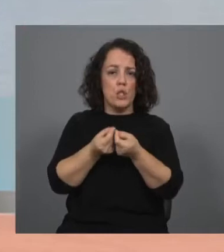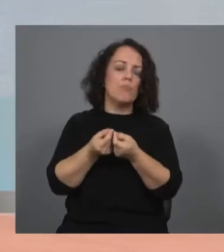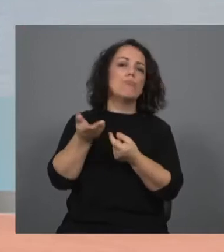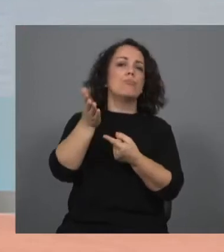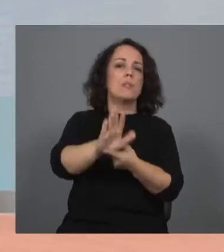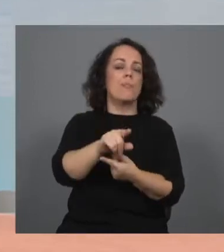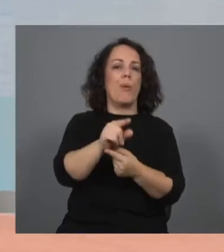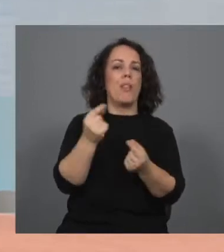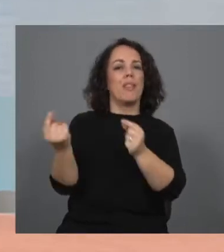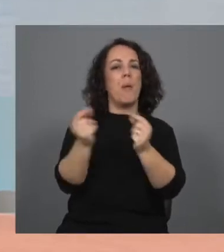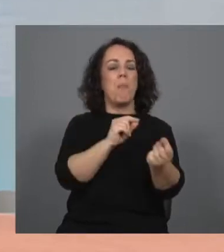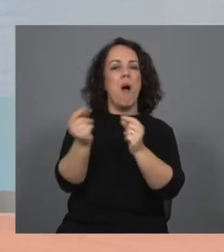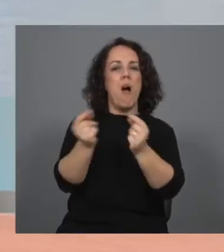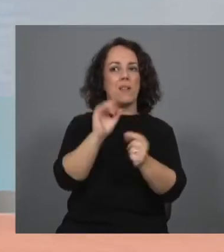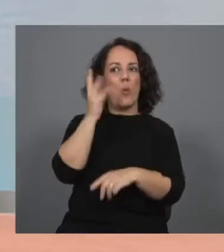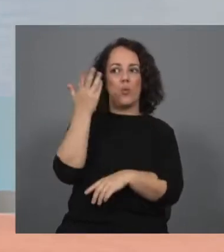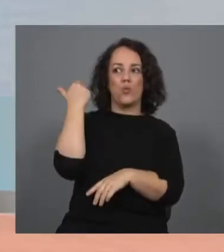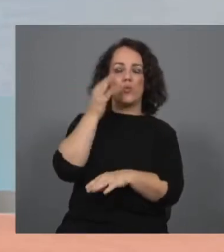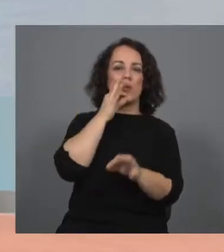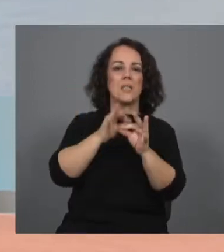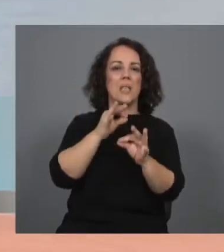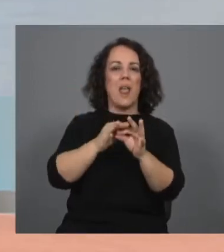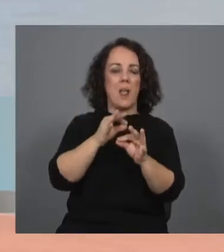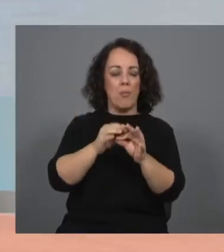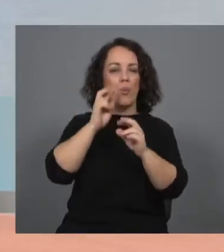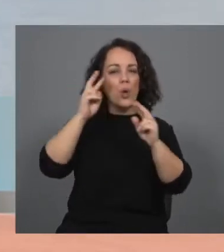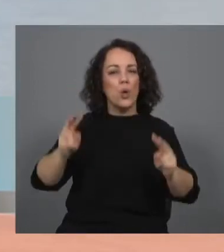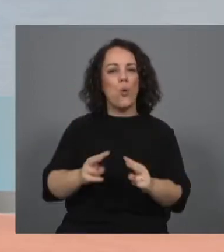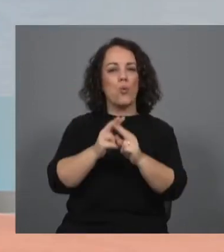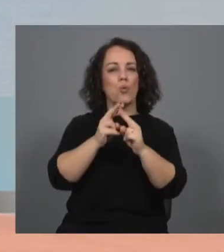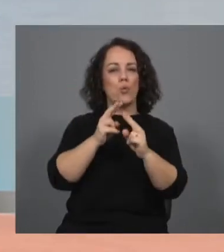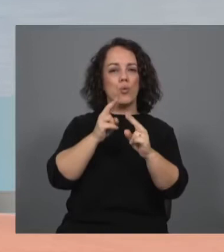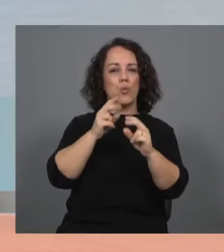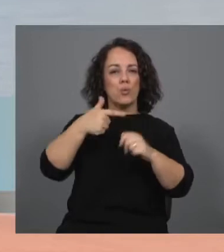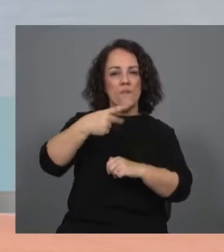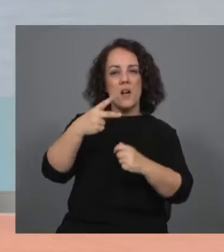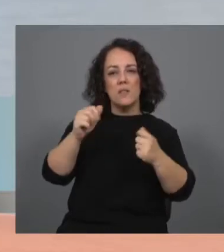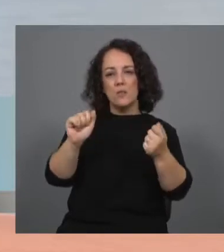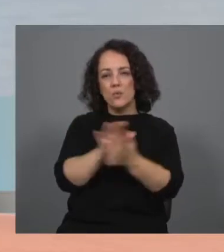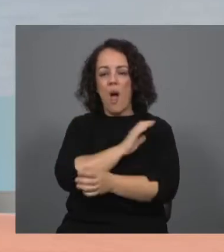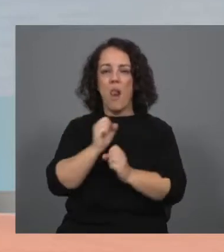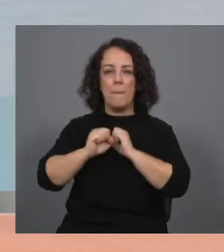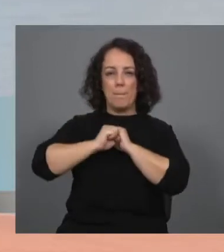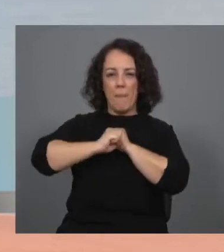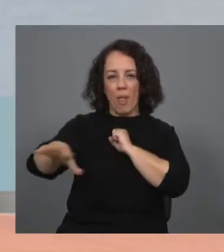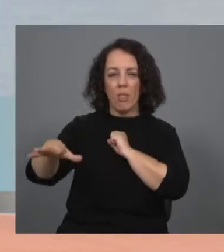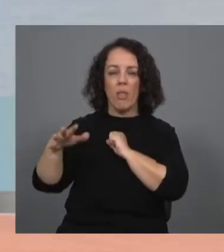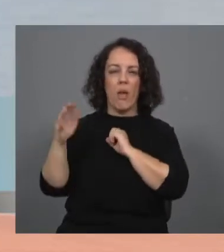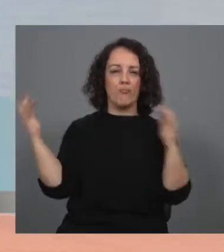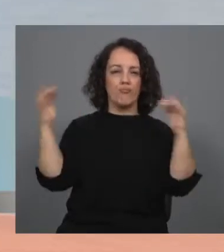do debate que aconteceu em setembro último nas jornadas de comunicação social, abriram-se novas formas para estar próximo de todas as